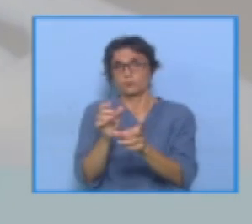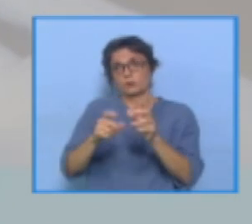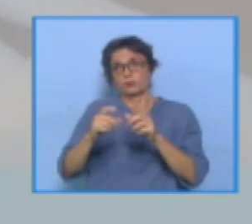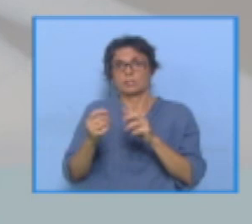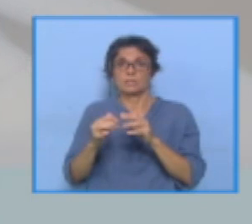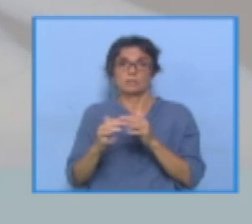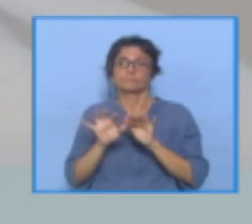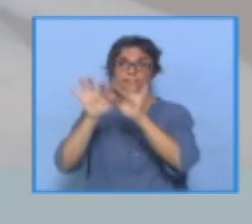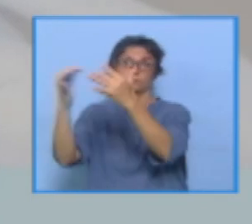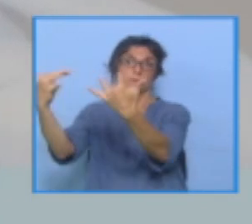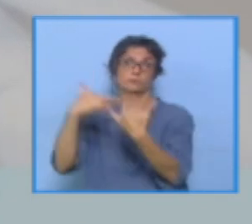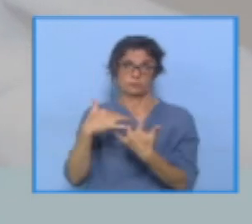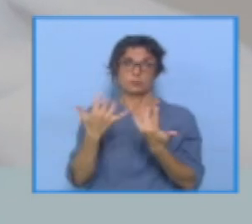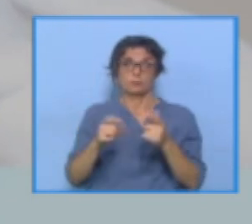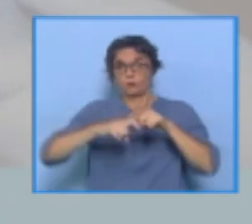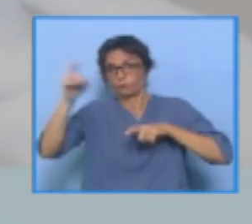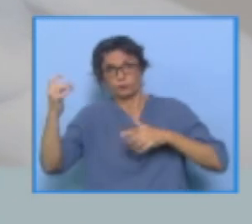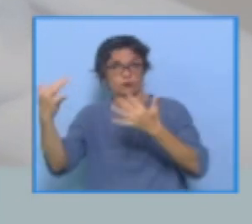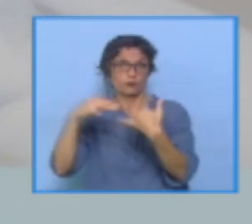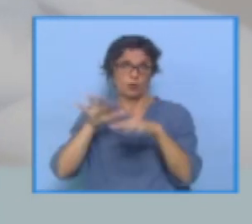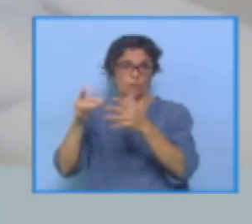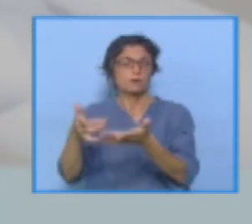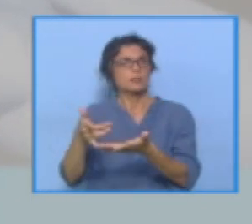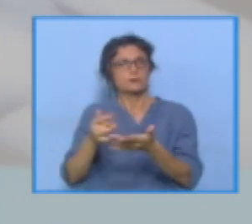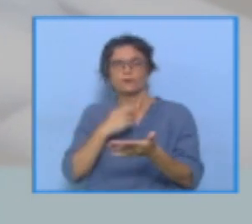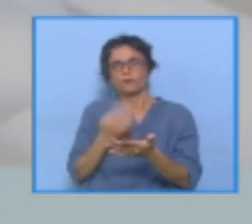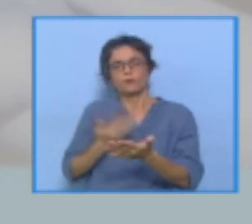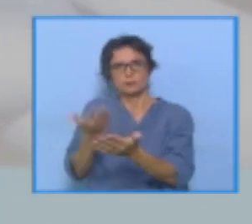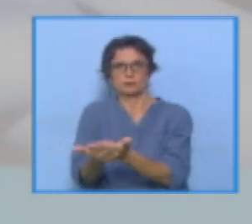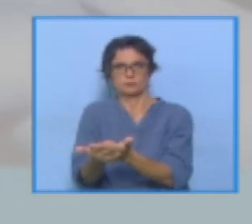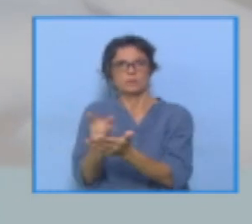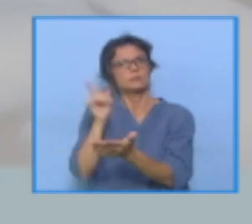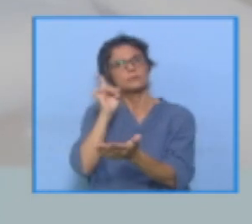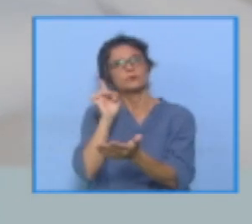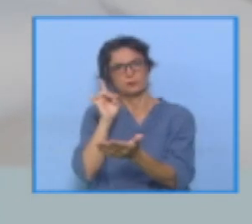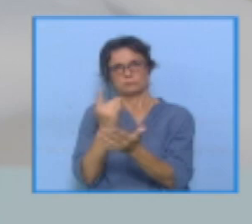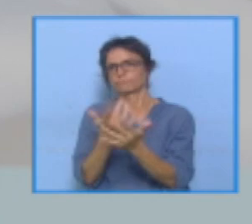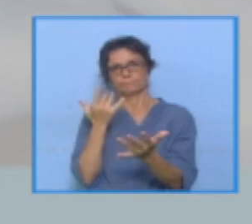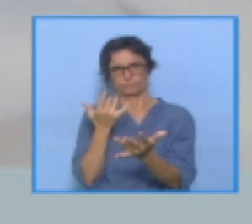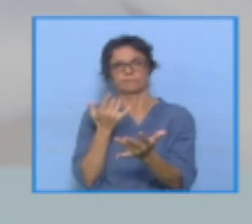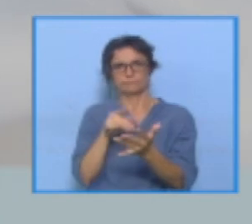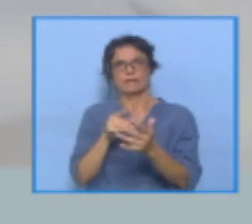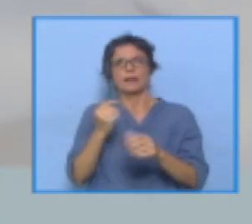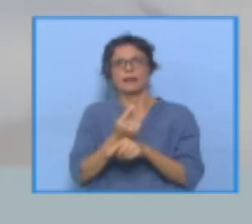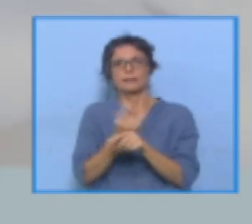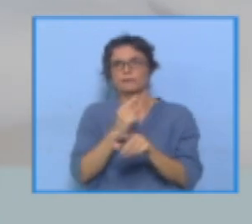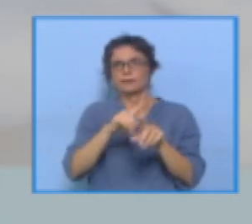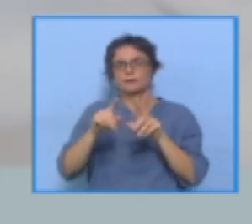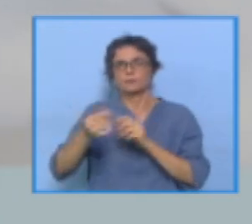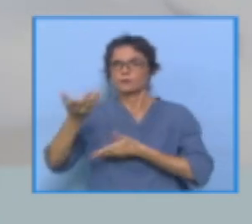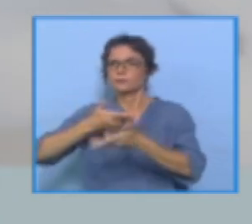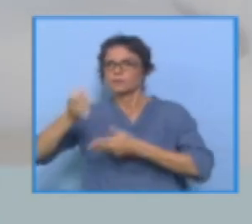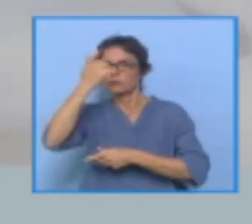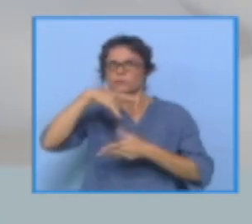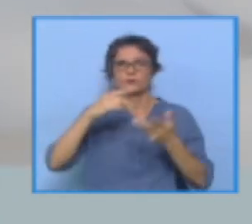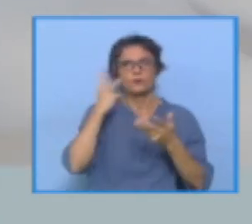e refugiados, etc. Portanto, dar-lhes voz e dar-lhes palco. E o facto de nós promovermos estas atividades de partilha de histórias, de